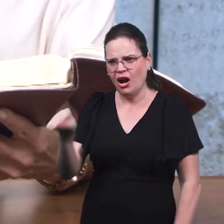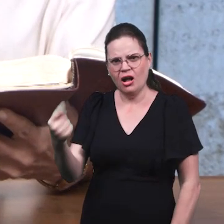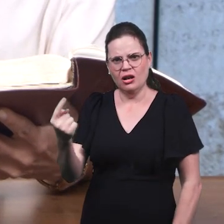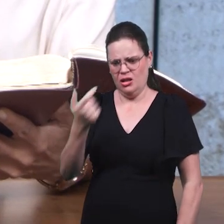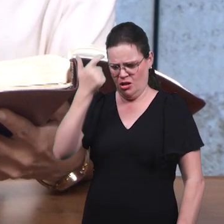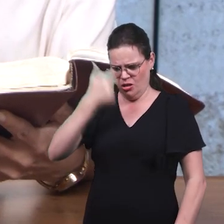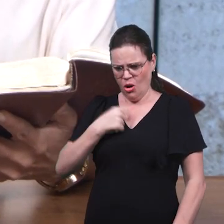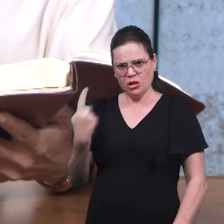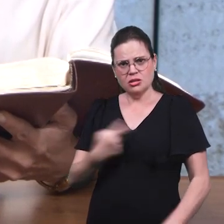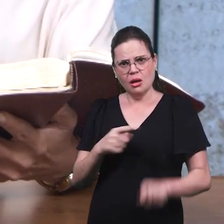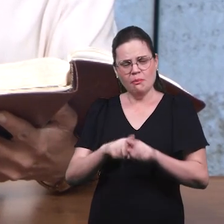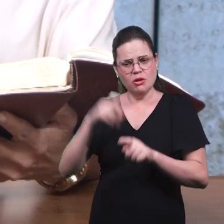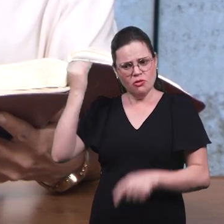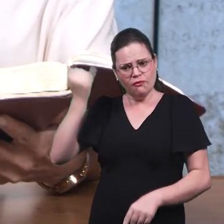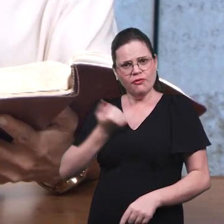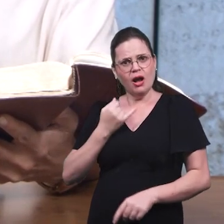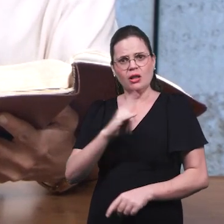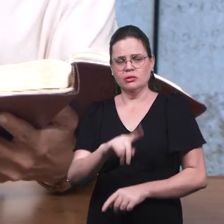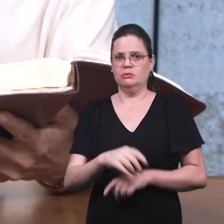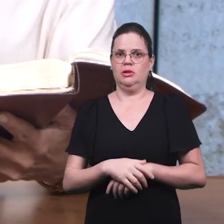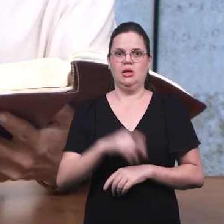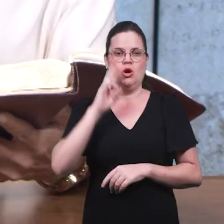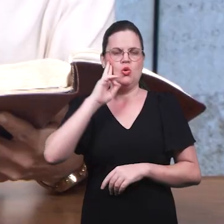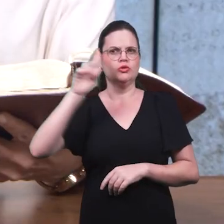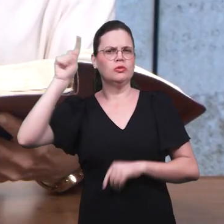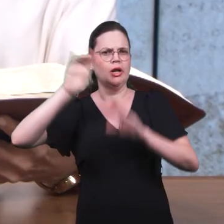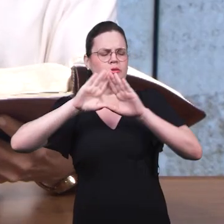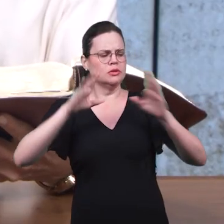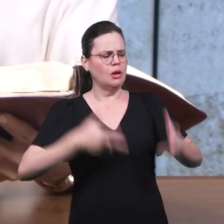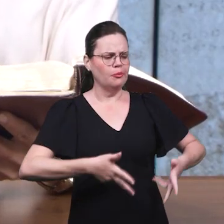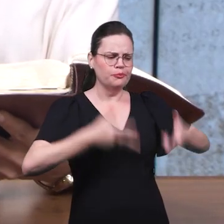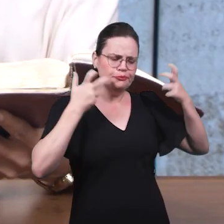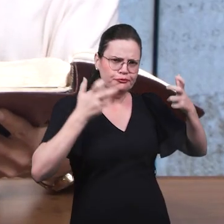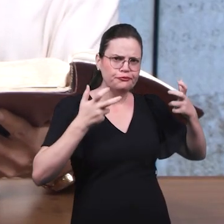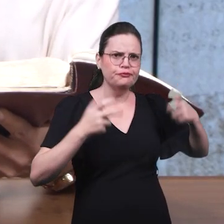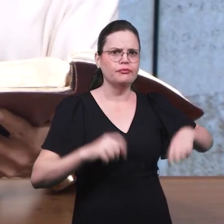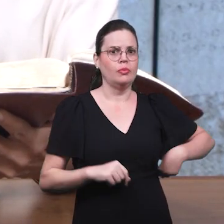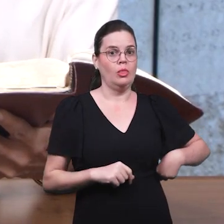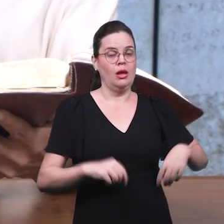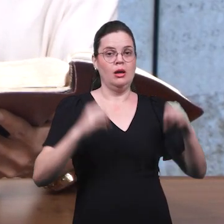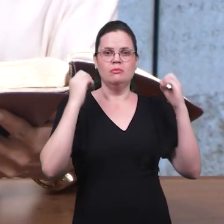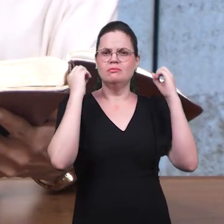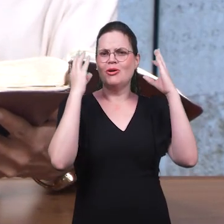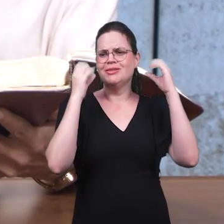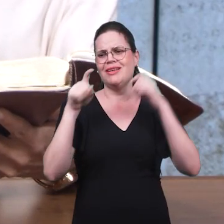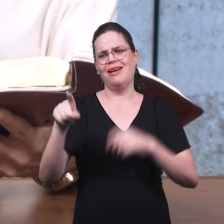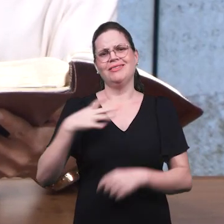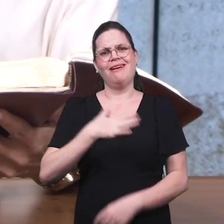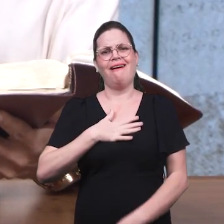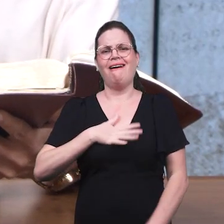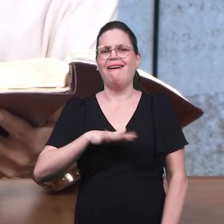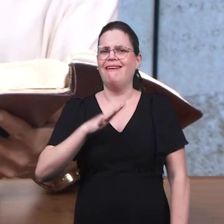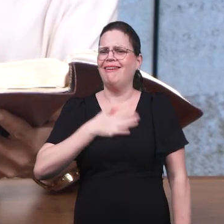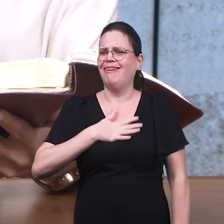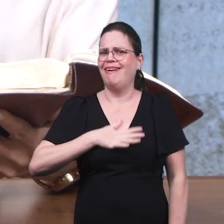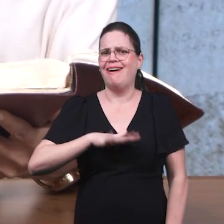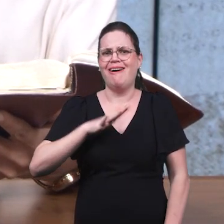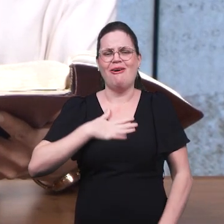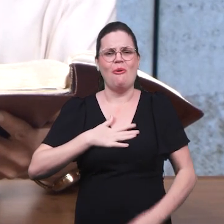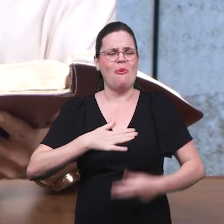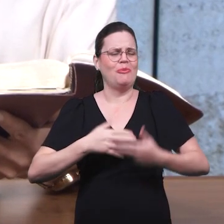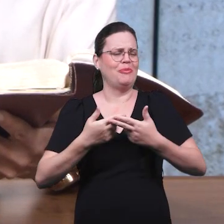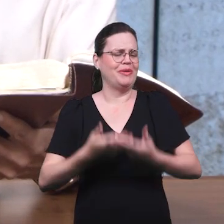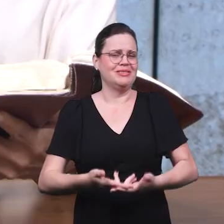por nós? E o Senhor o ouviu. E era o varão Moisés muito manso, mais do